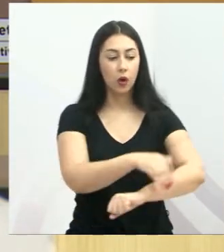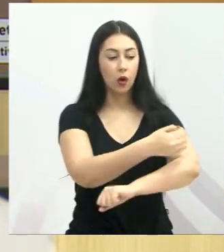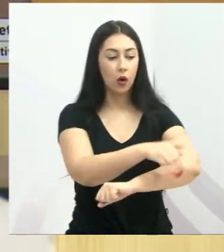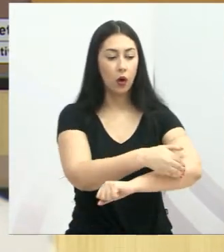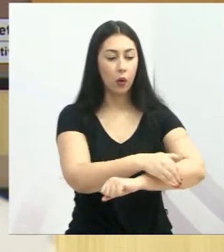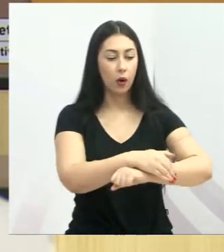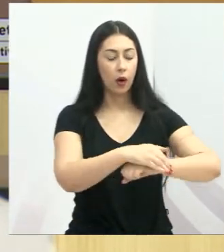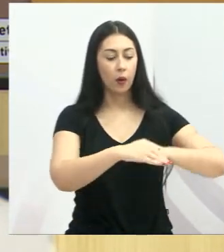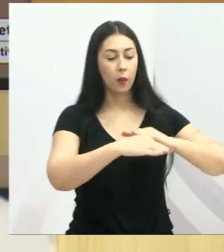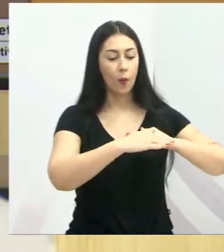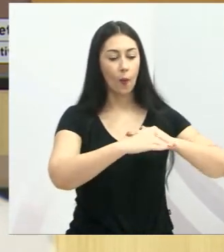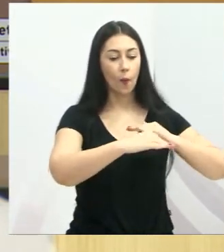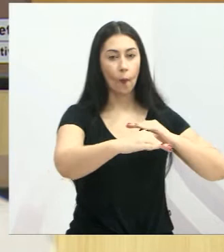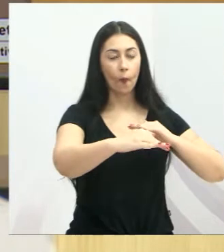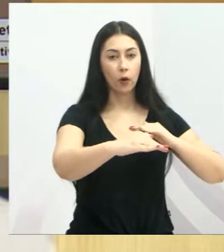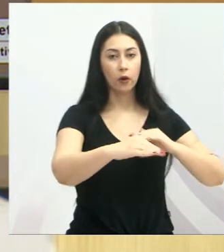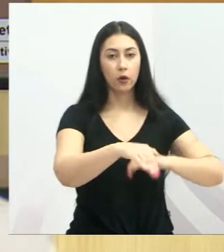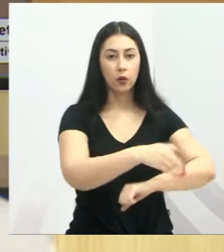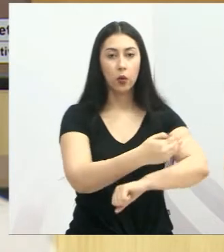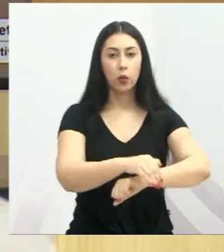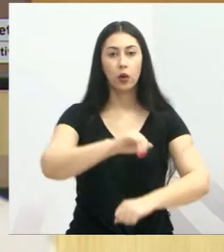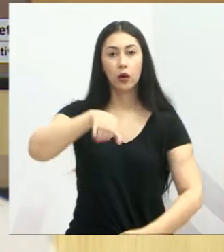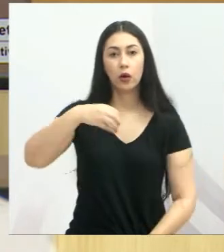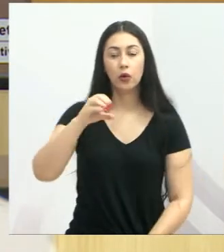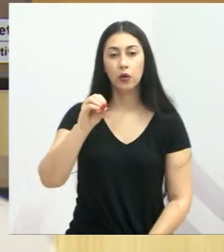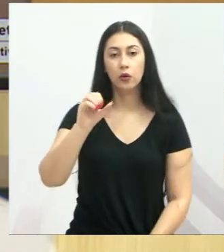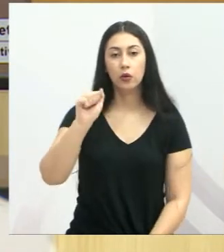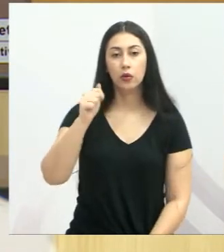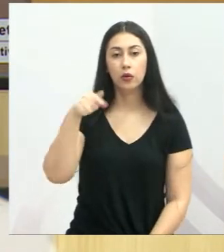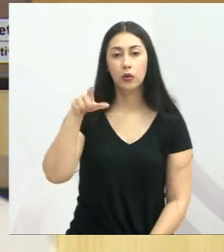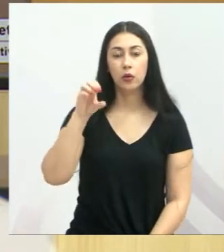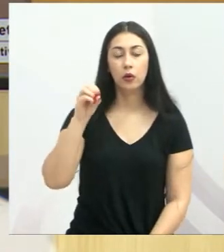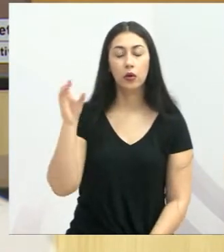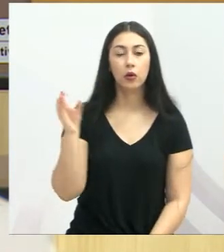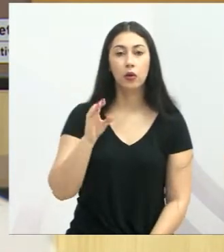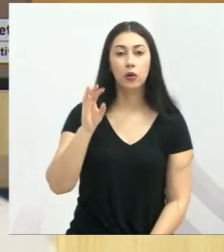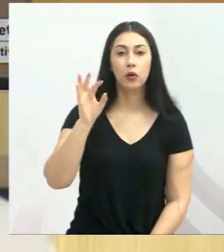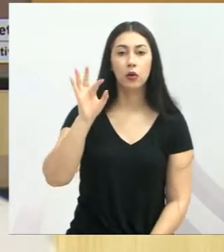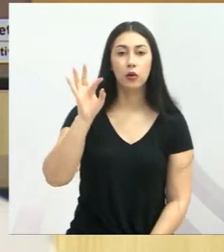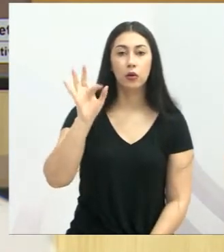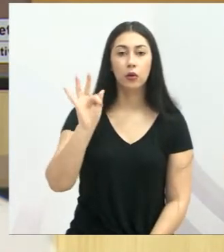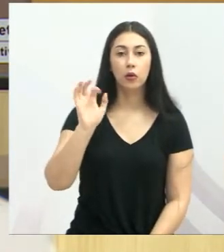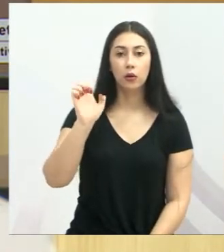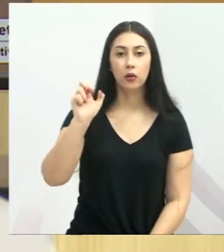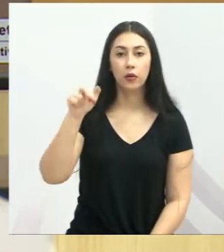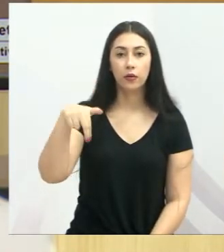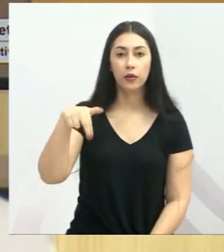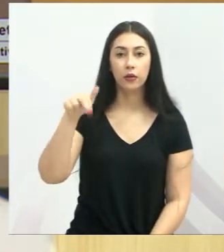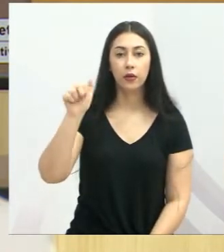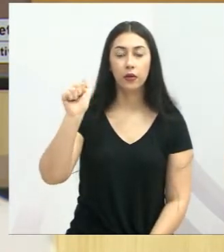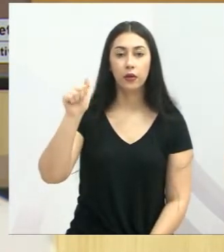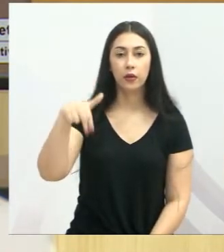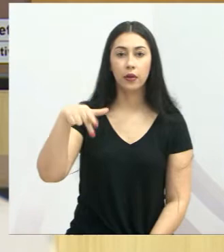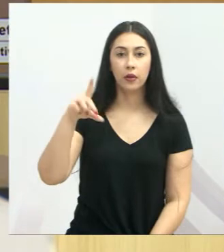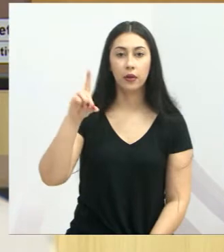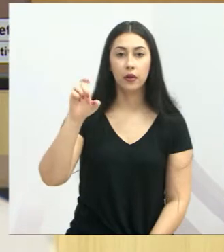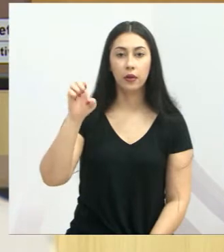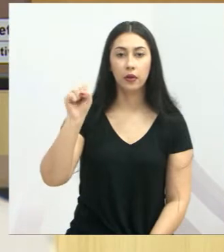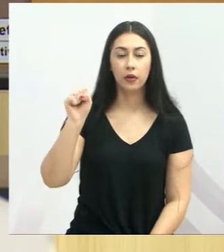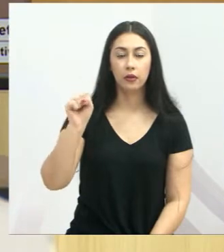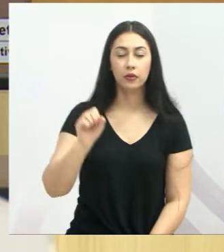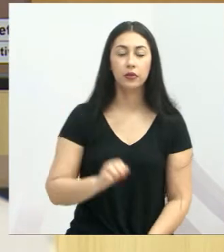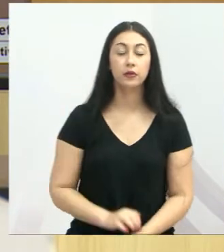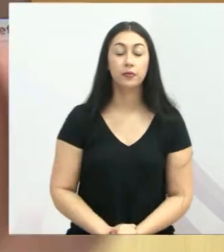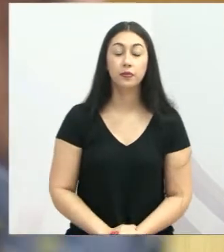asfáltica da Rua João Fernandes Passos, localizada no conjunto 22 de abril, no município de